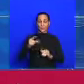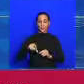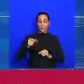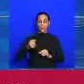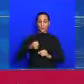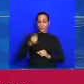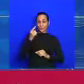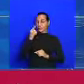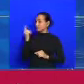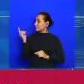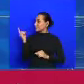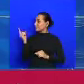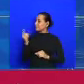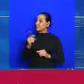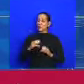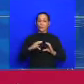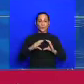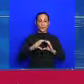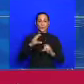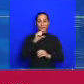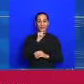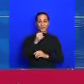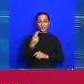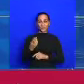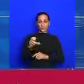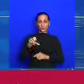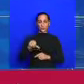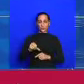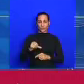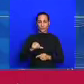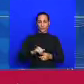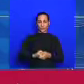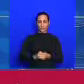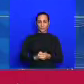número saindo, 29, laranja.